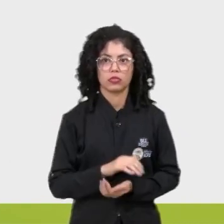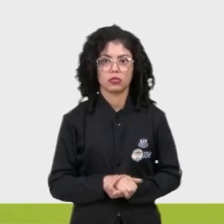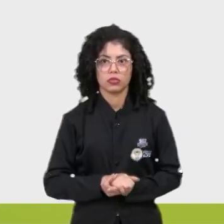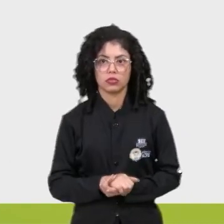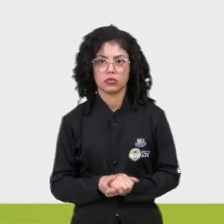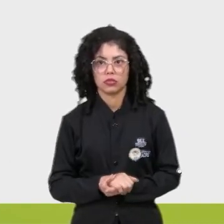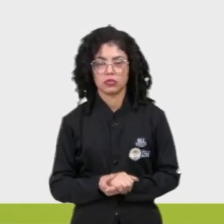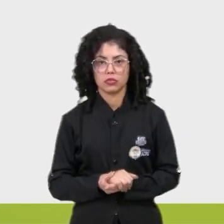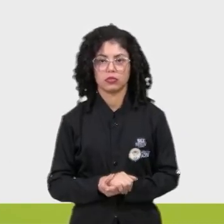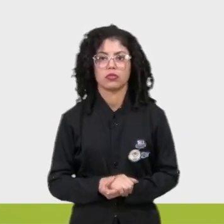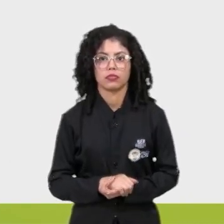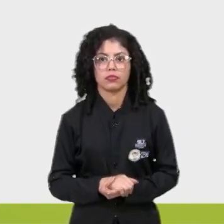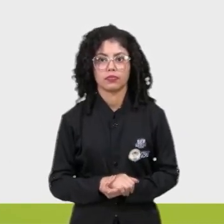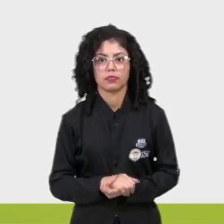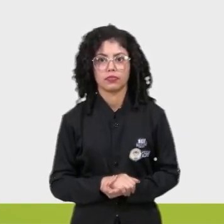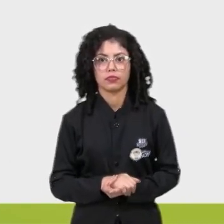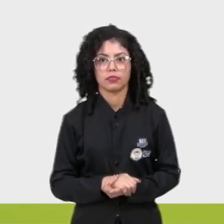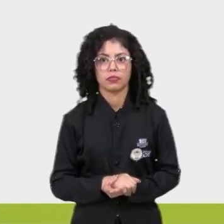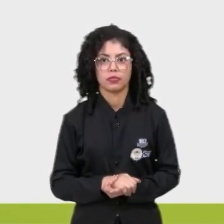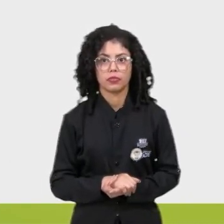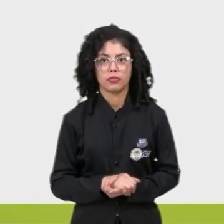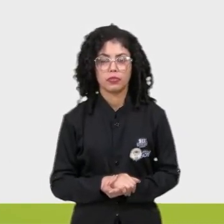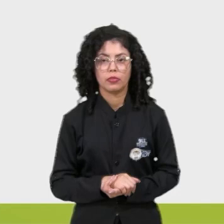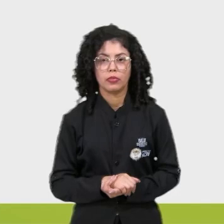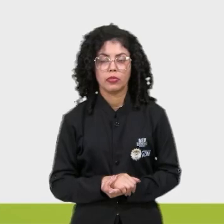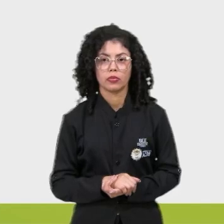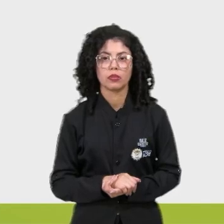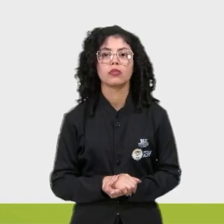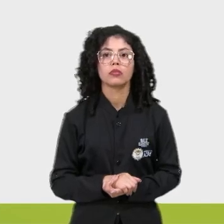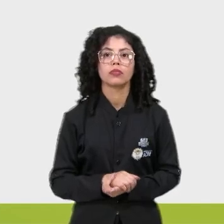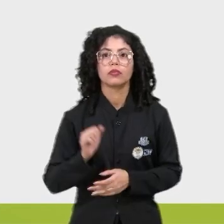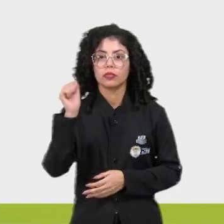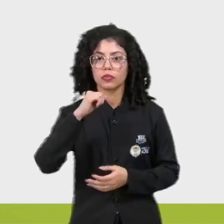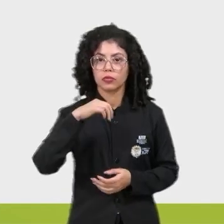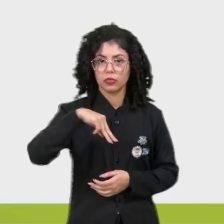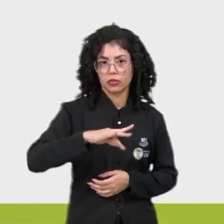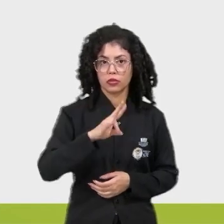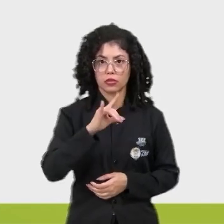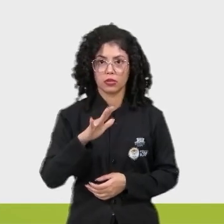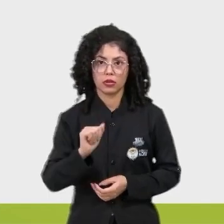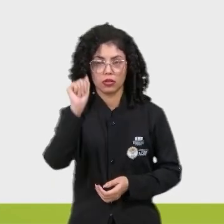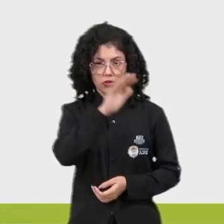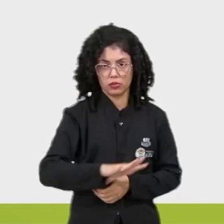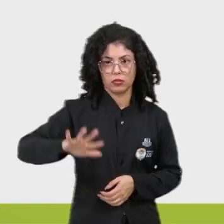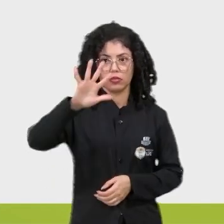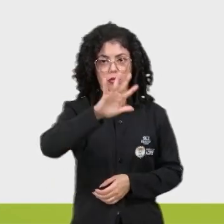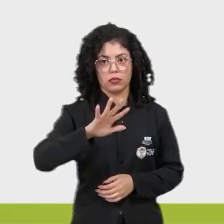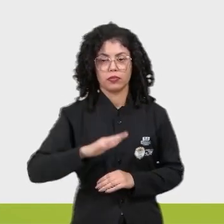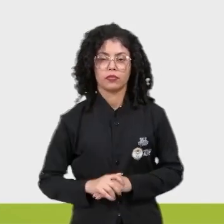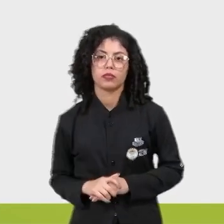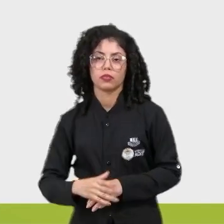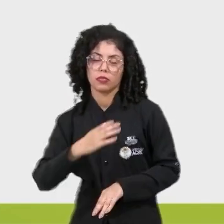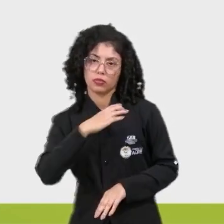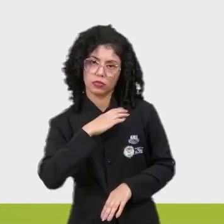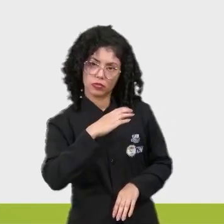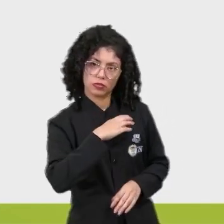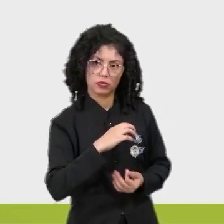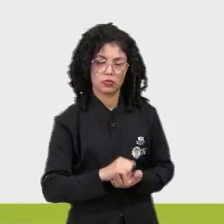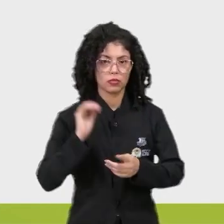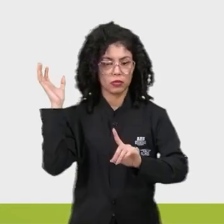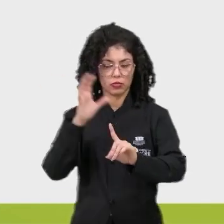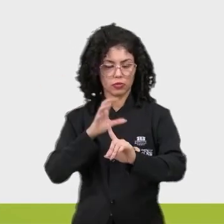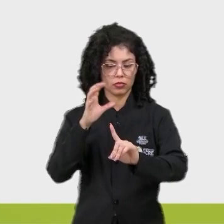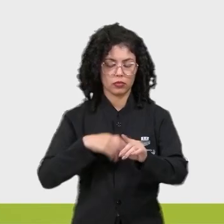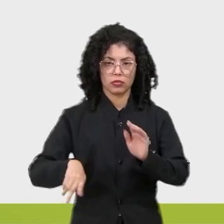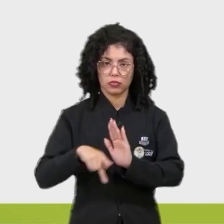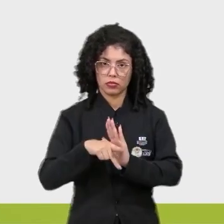uma metrópole global. Metrópole nacional. São as cidades que têm influência